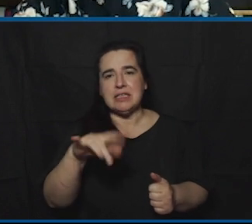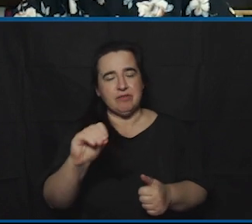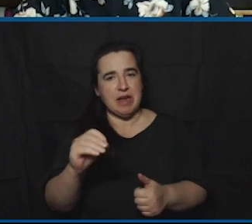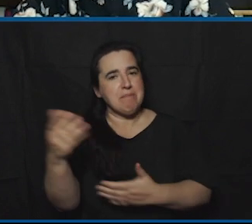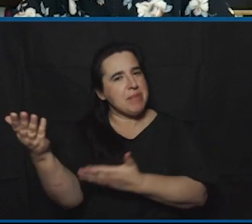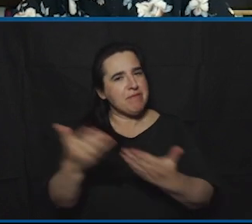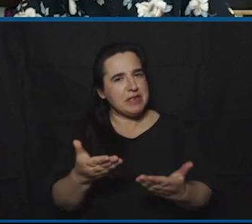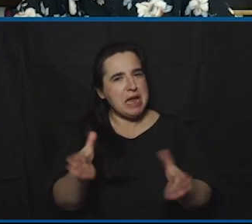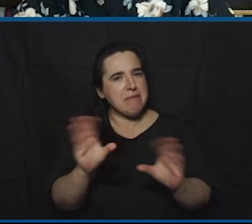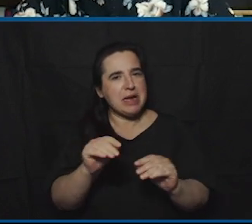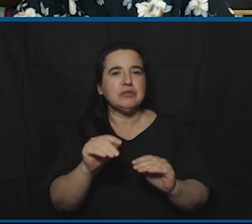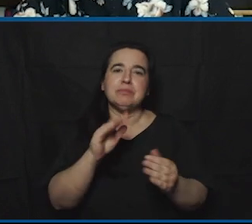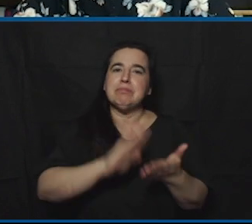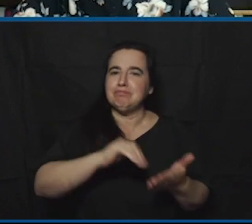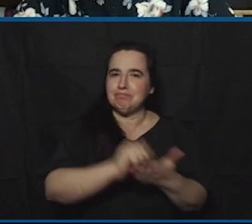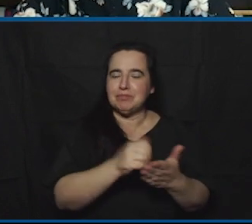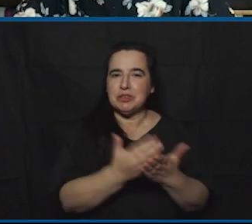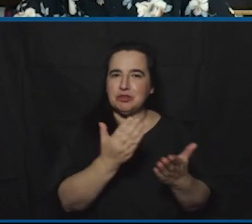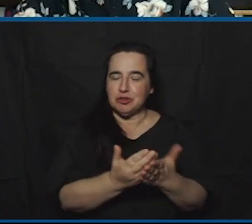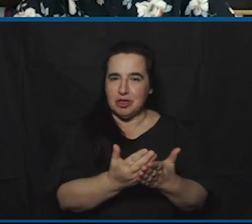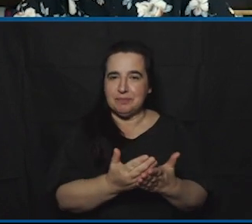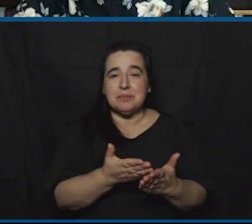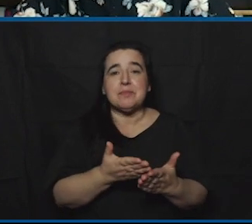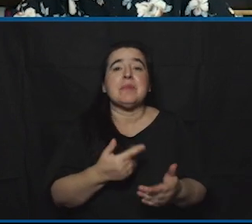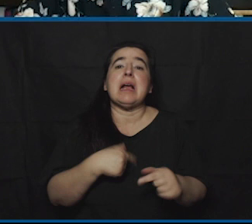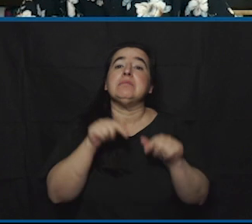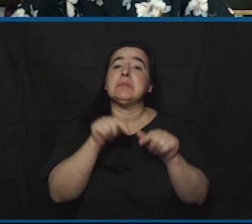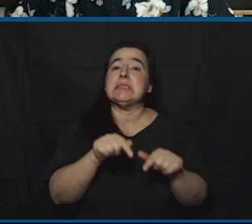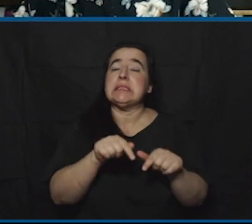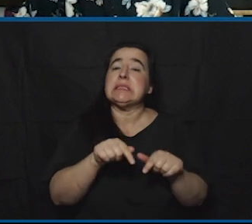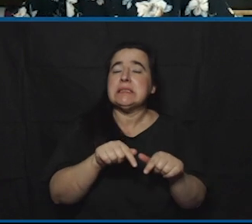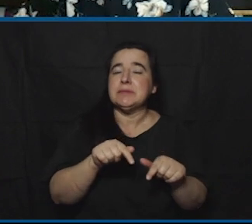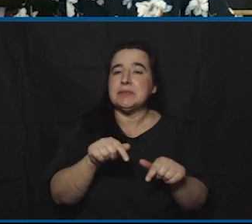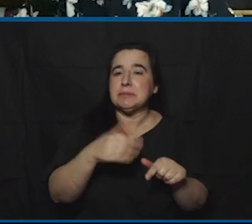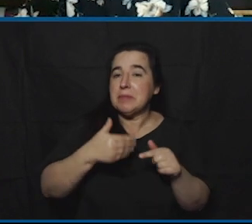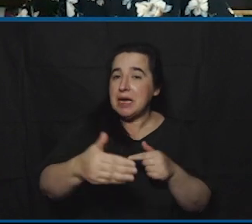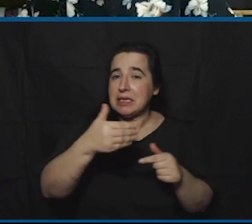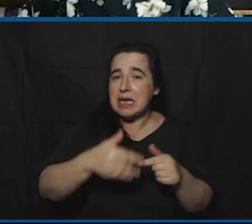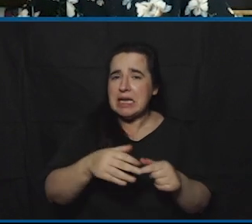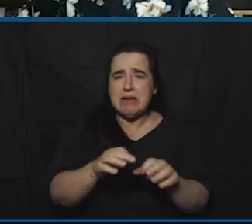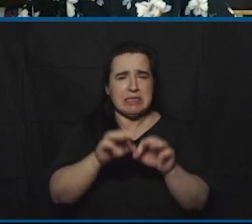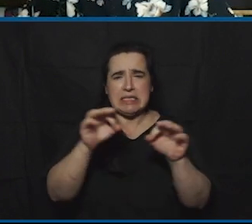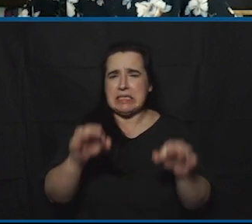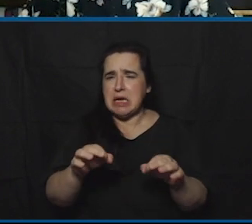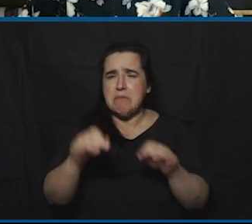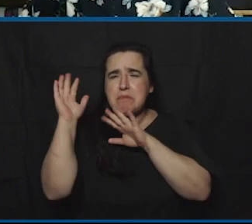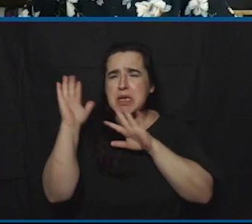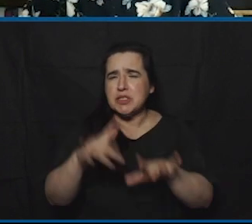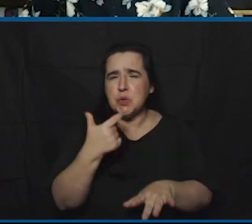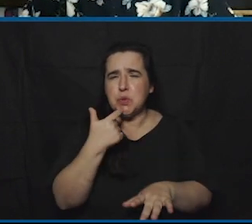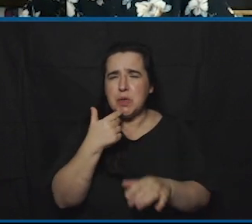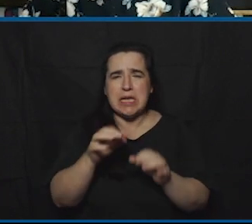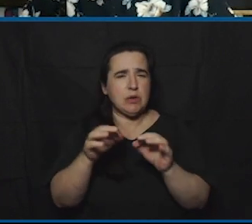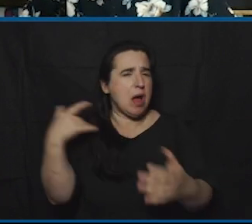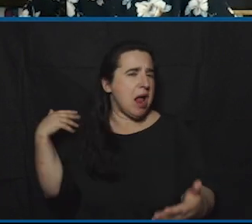bíblica. Com certeza que esta semana também nós vamos ter um momento de muitas bênçãos, como temos tido até